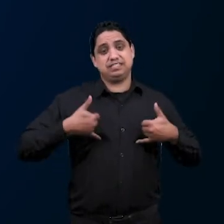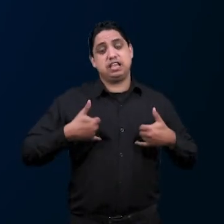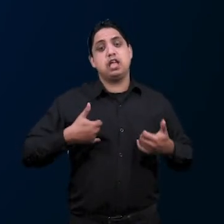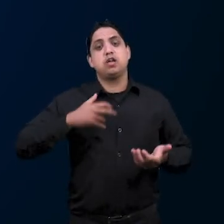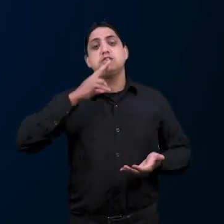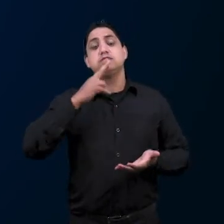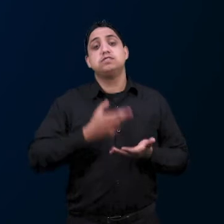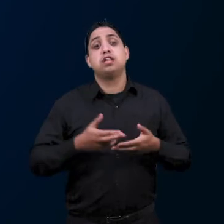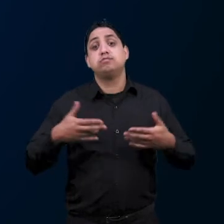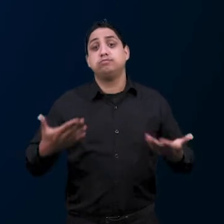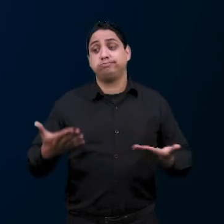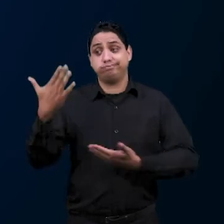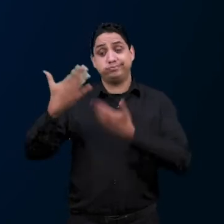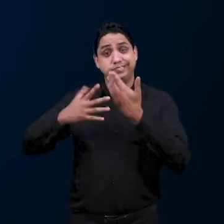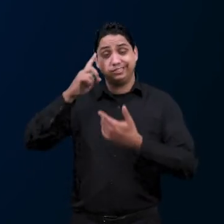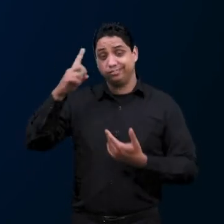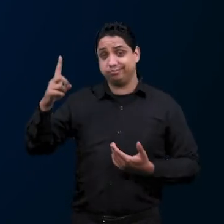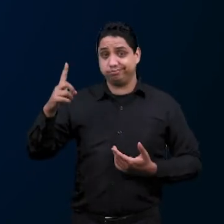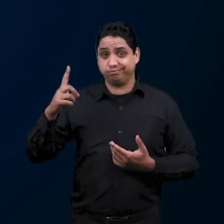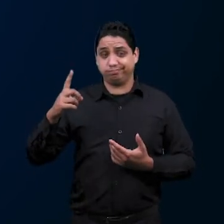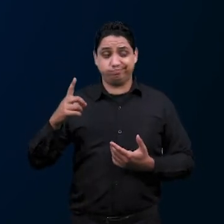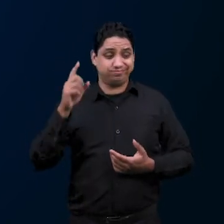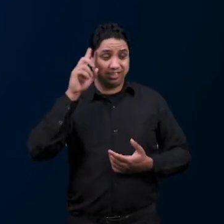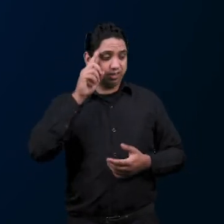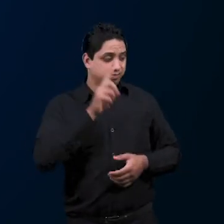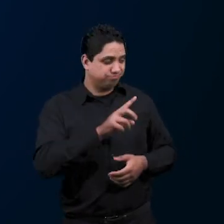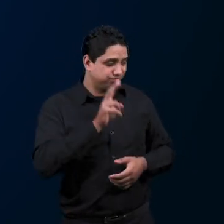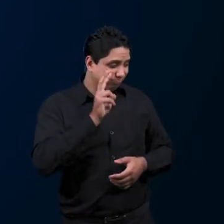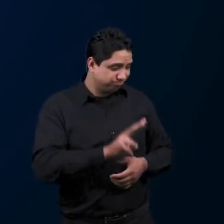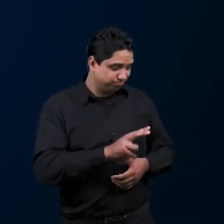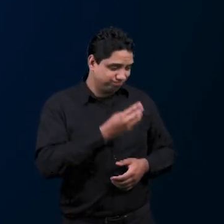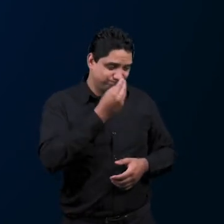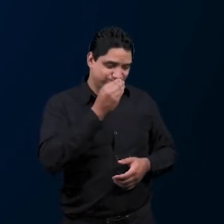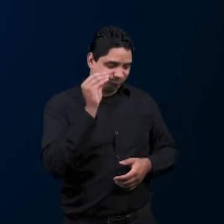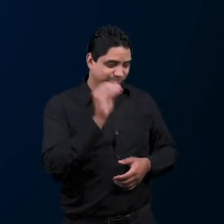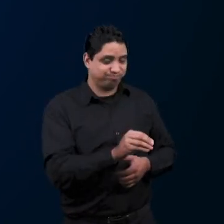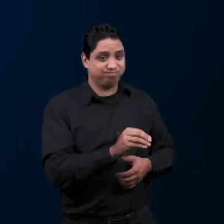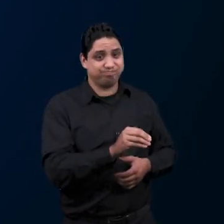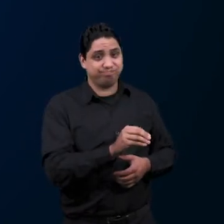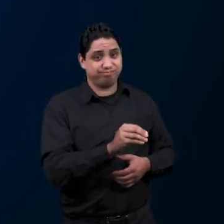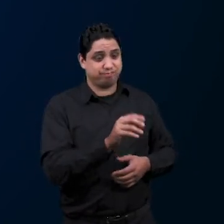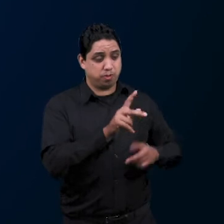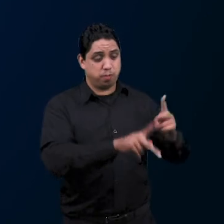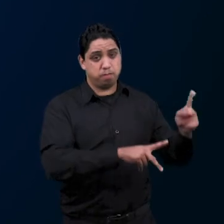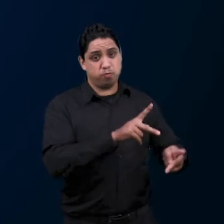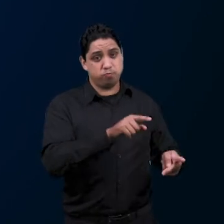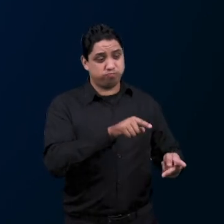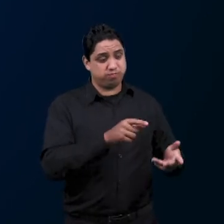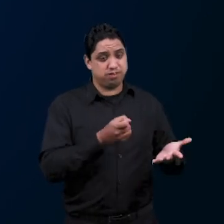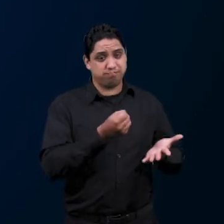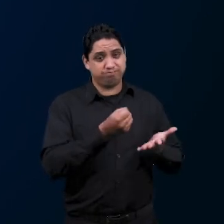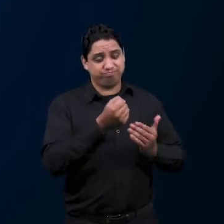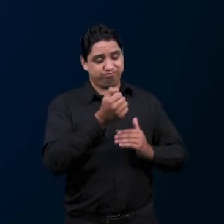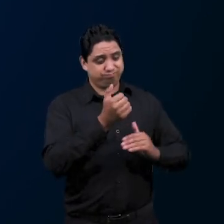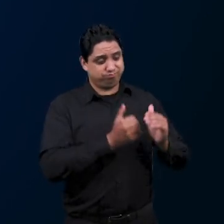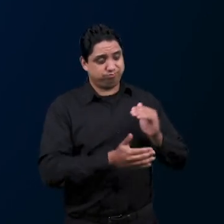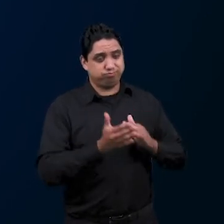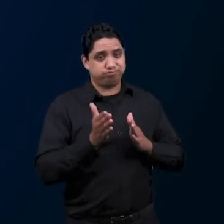disso, diante de Deus, foi rejeitado. Diante dos homens, ele vai